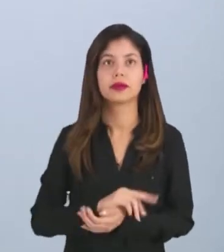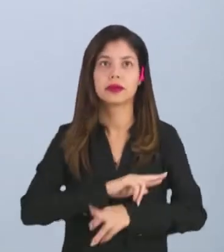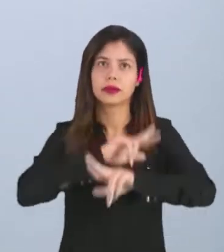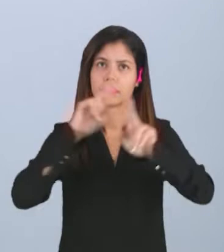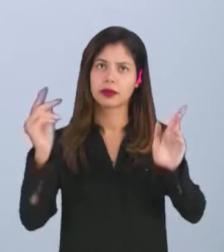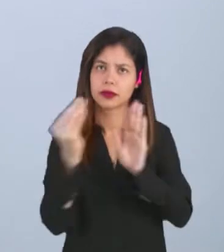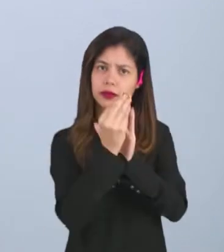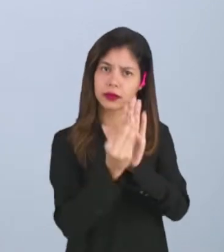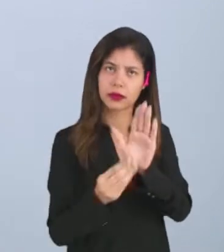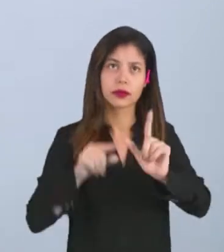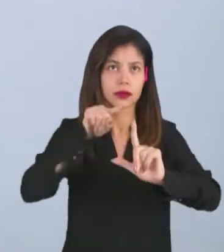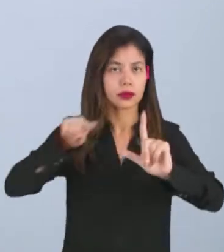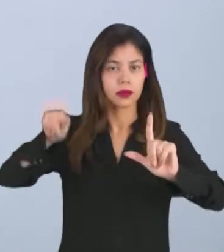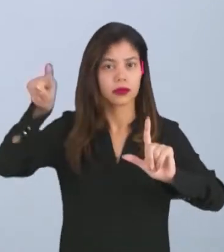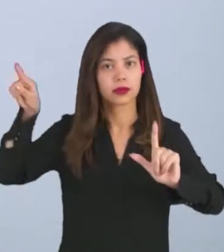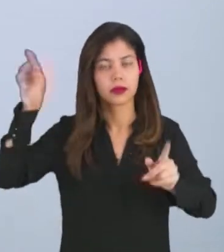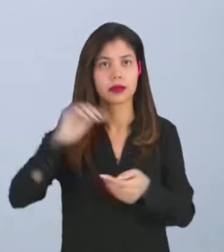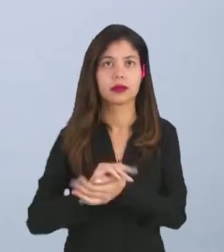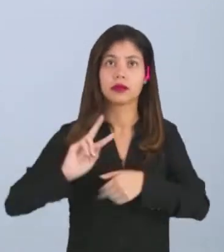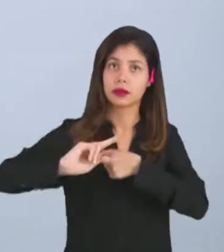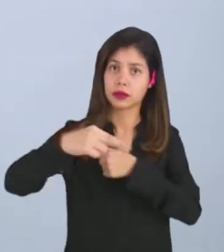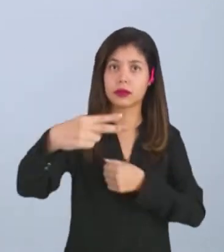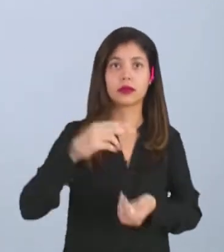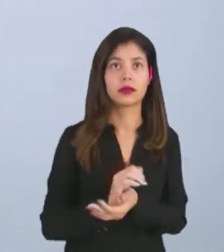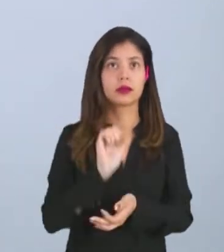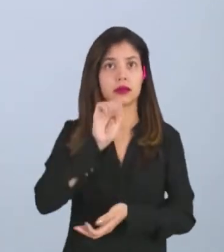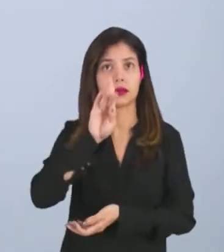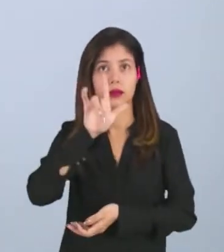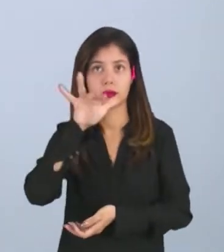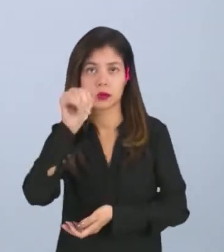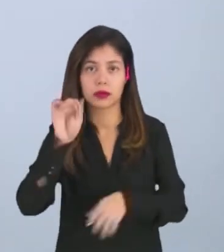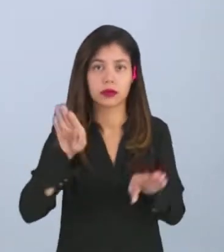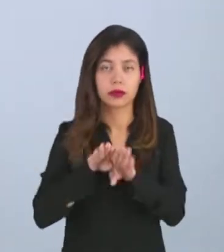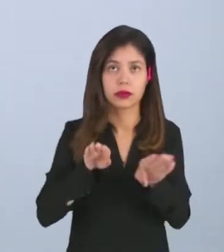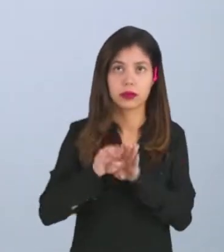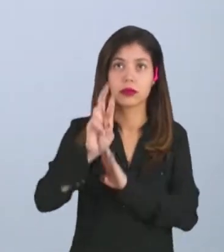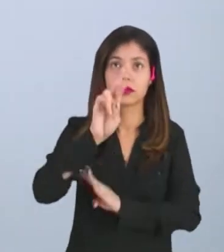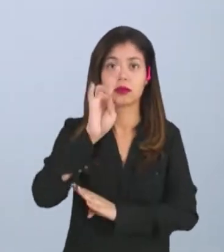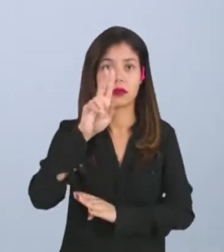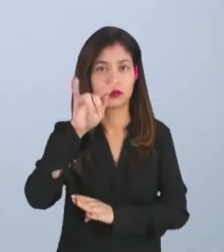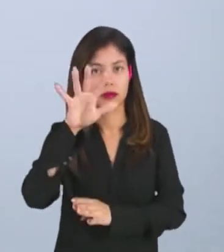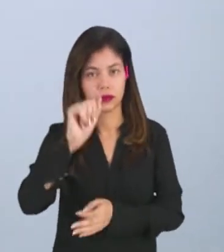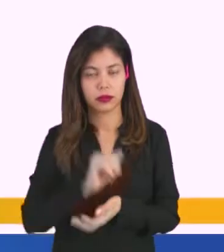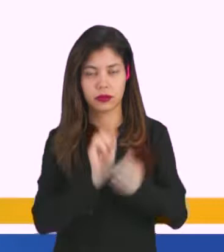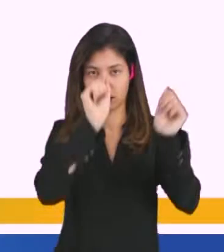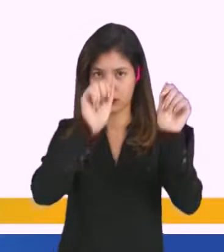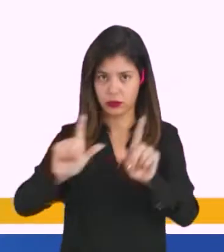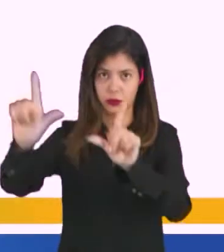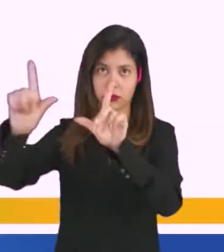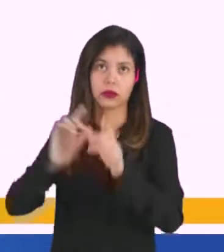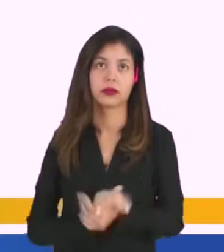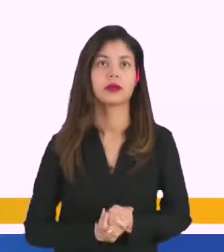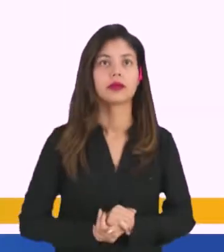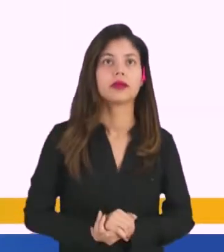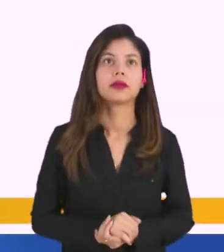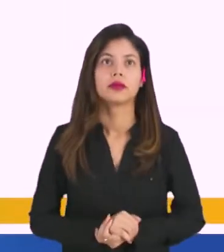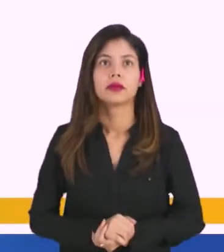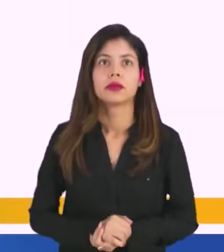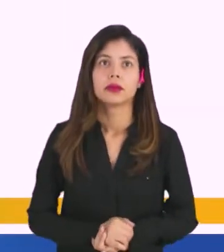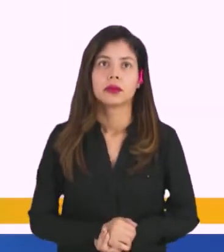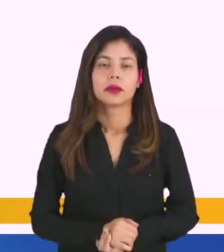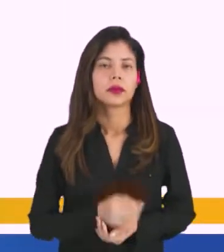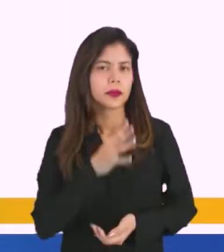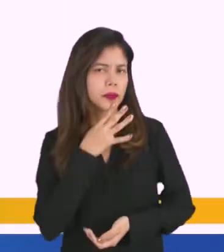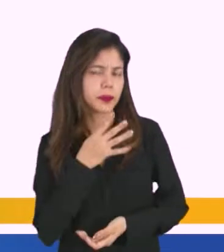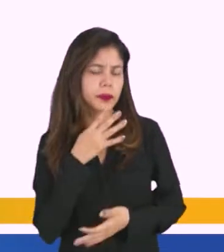variáveis estatísticas em gráficos, frequência absoluta e relativa. Então acompanha comigo aí na sua tela.